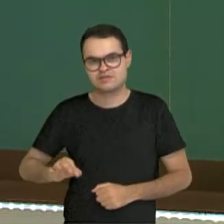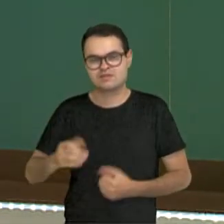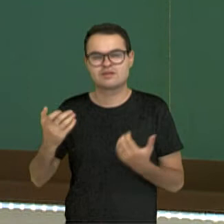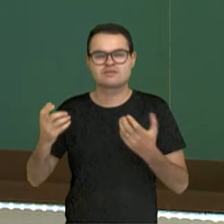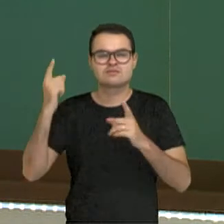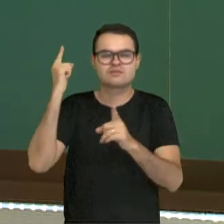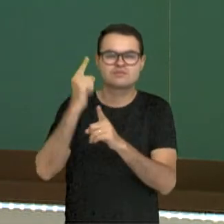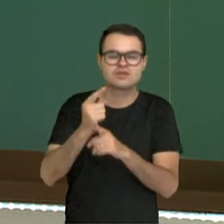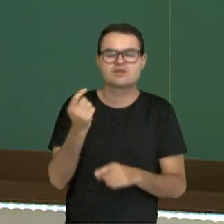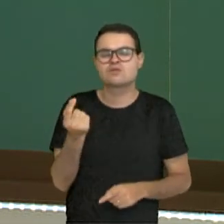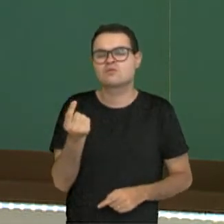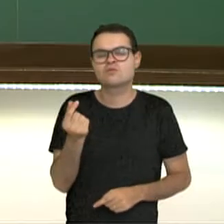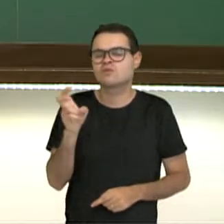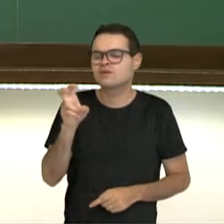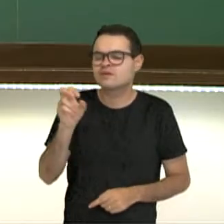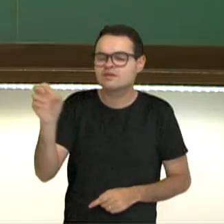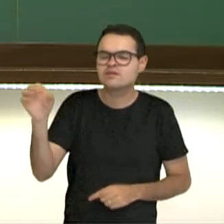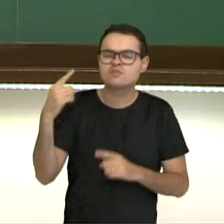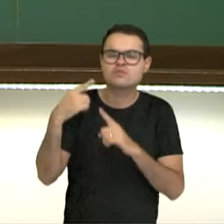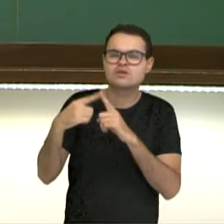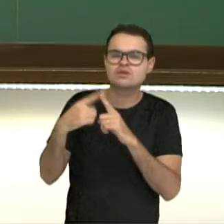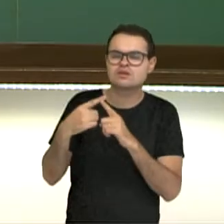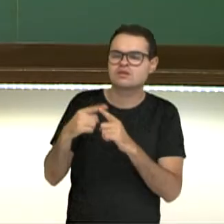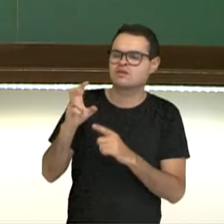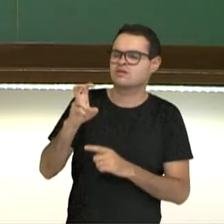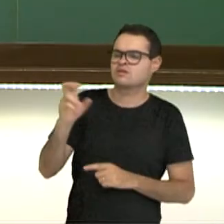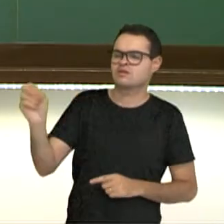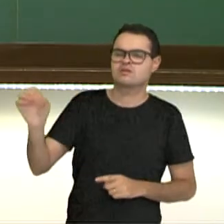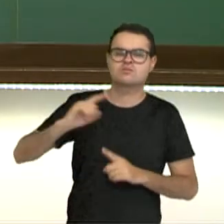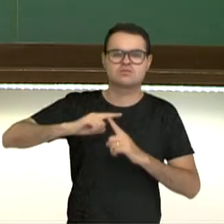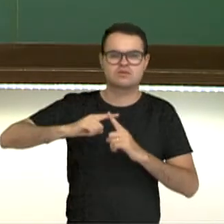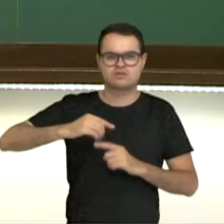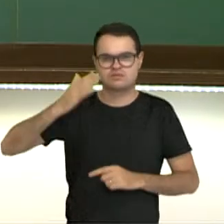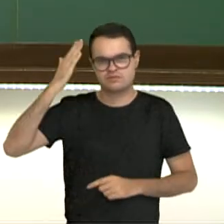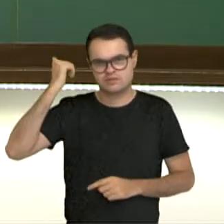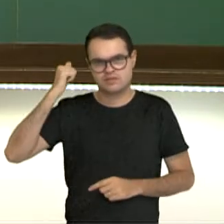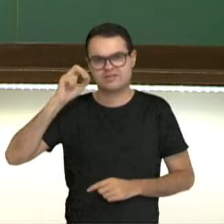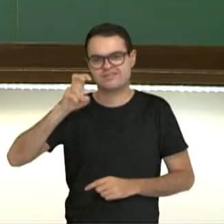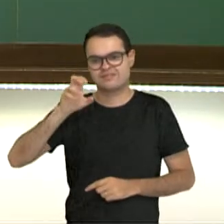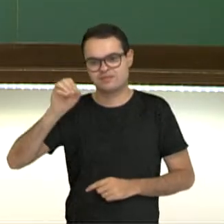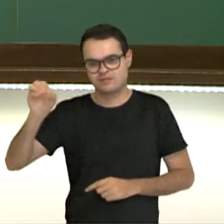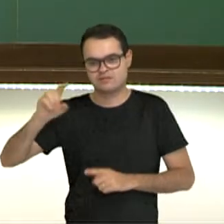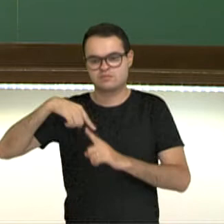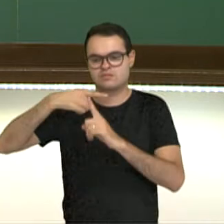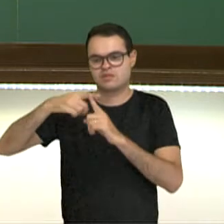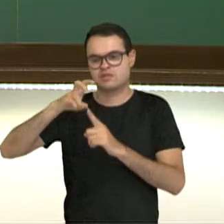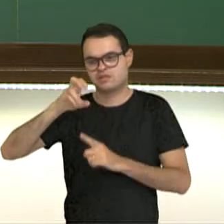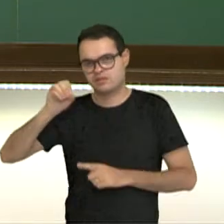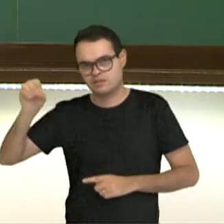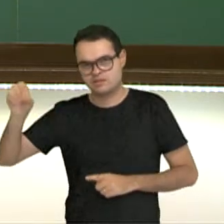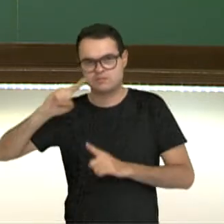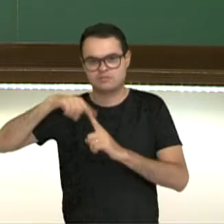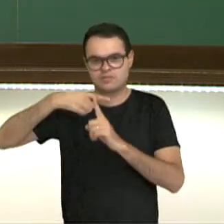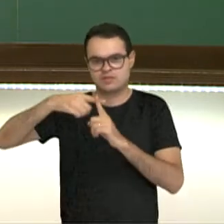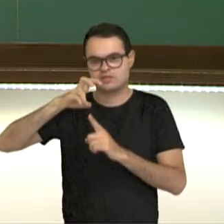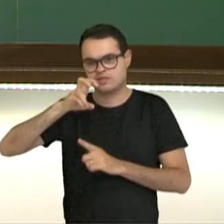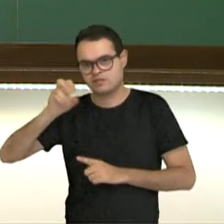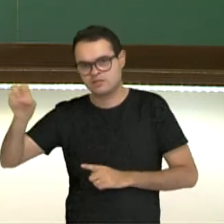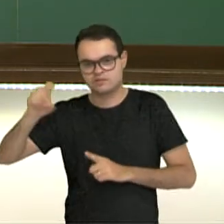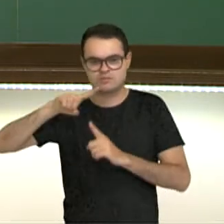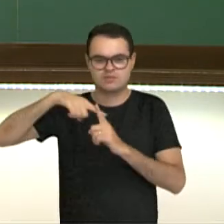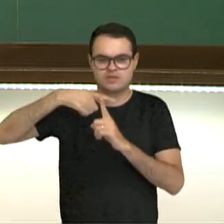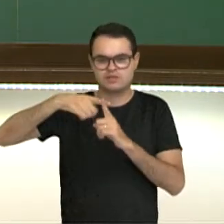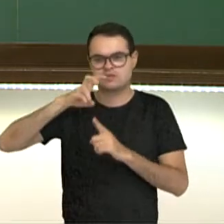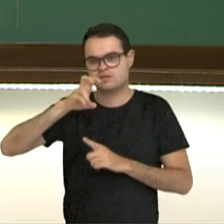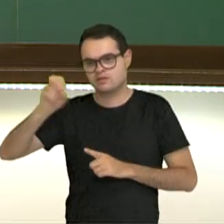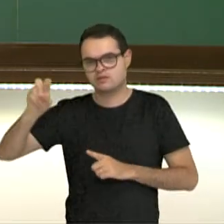vale 500. Mas por que eu quero descobrir quanto que vale 500? Porque eu sei que se eu pegar 500 mais 500 mais 500 mais 500 mais 500 mais 500